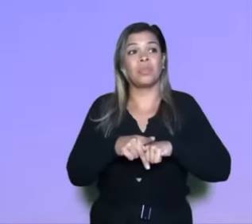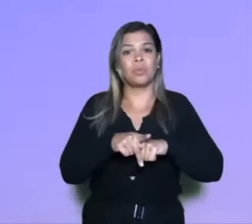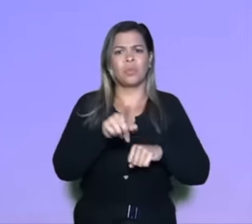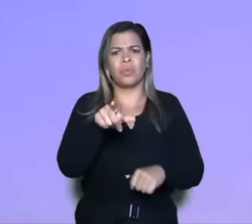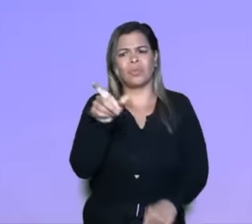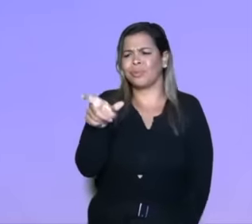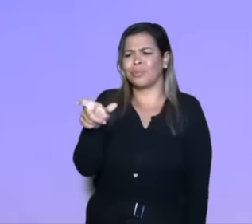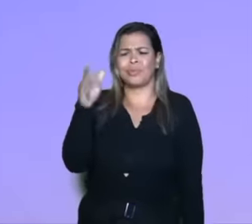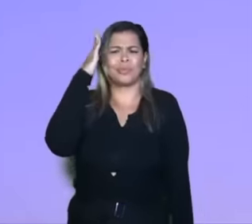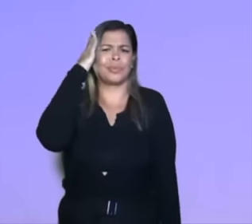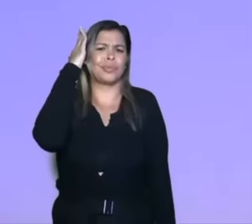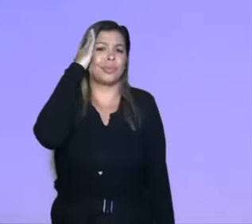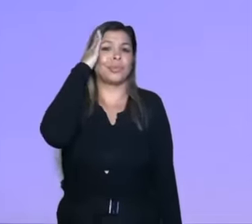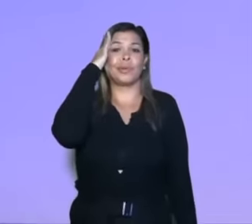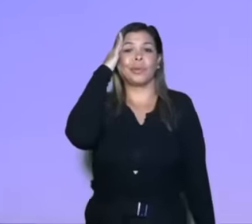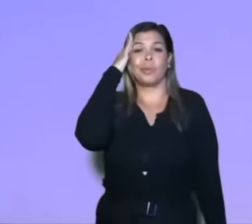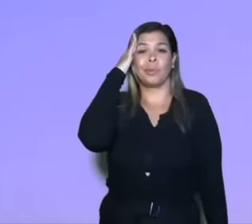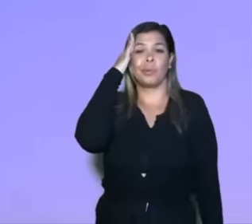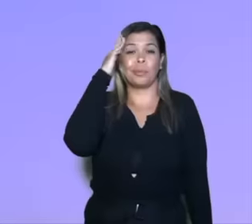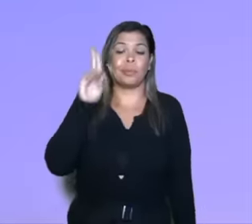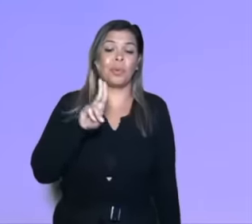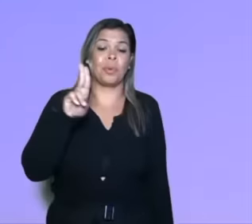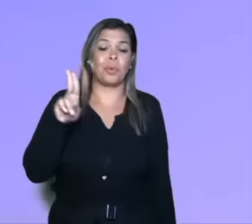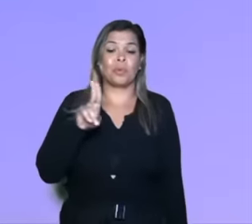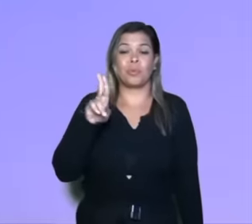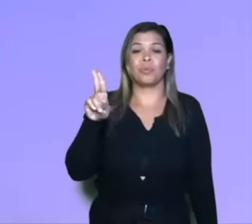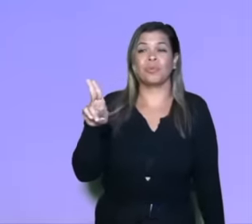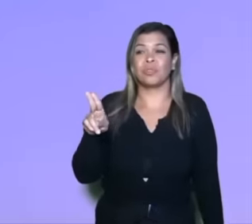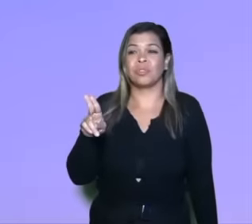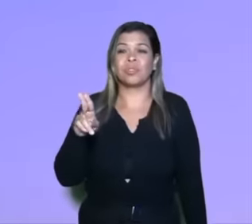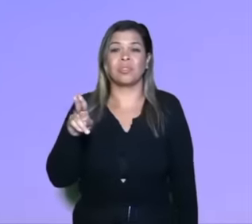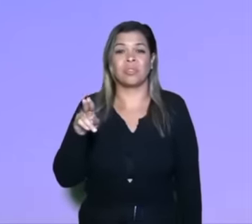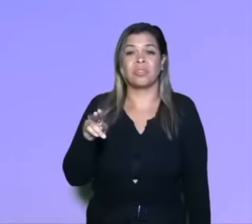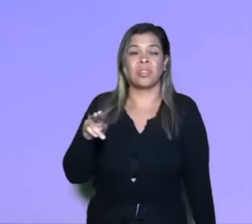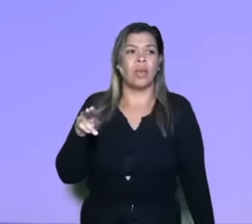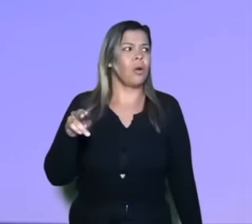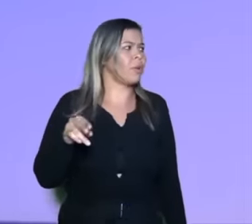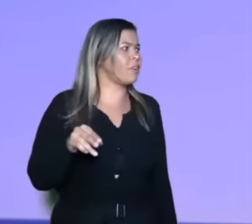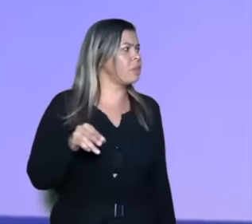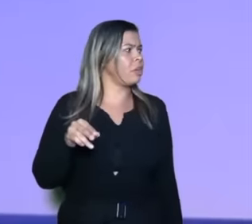você não sabe mais usar as redes.